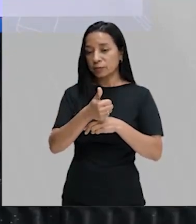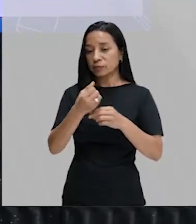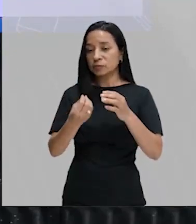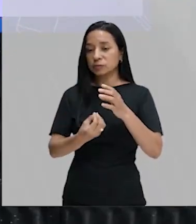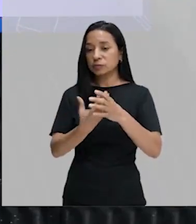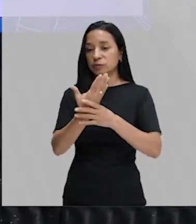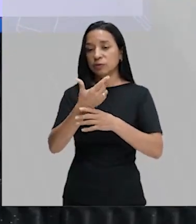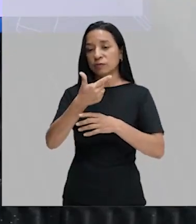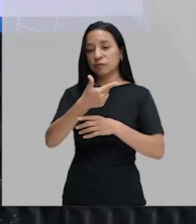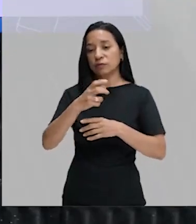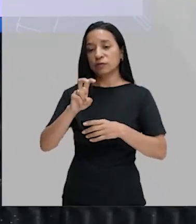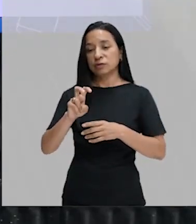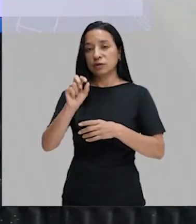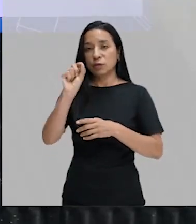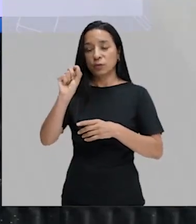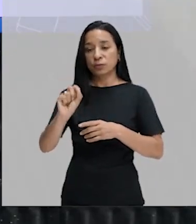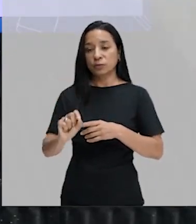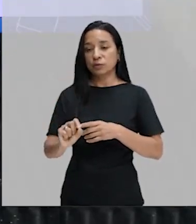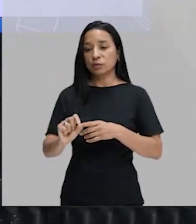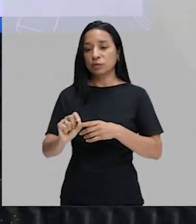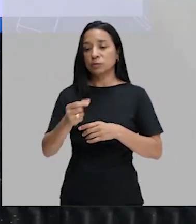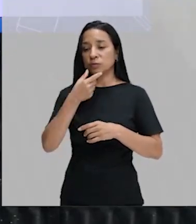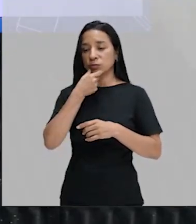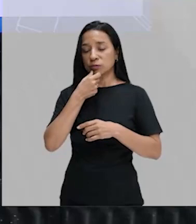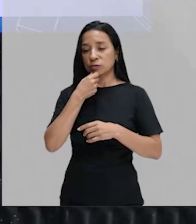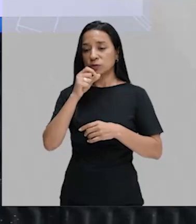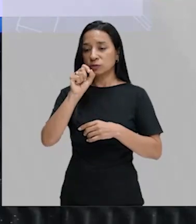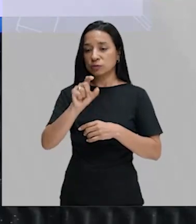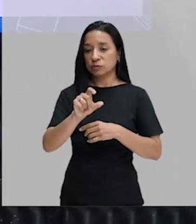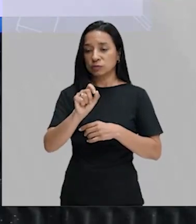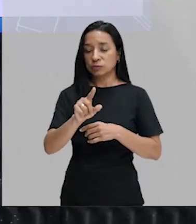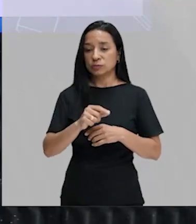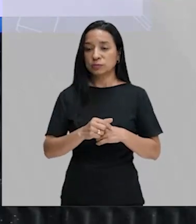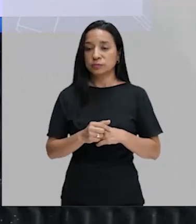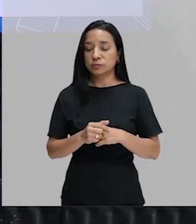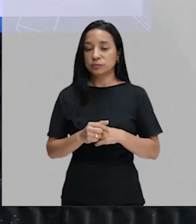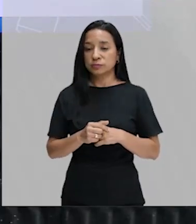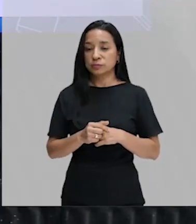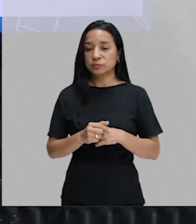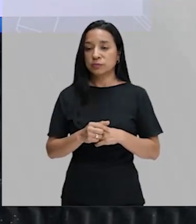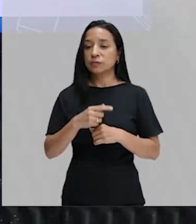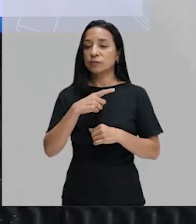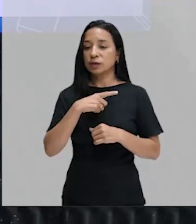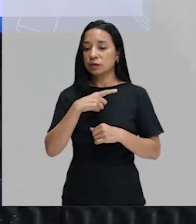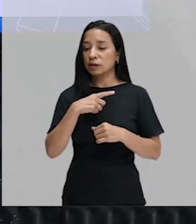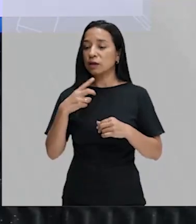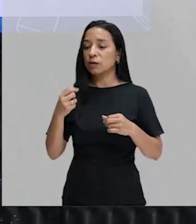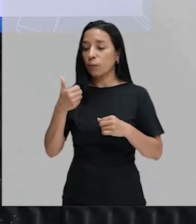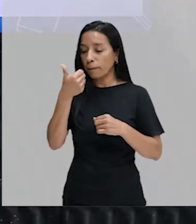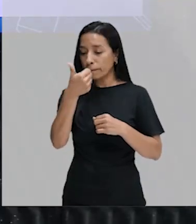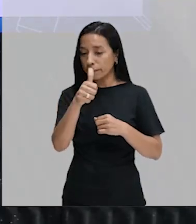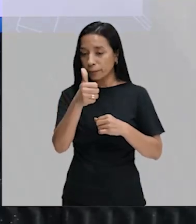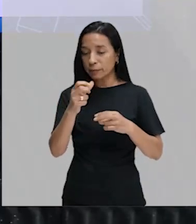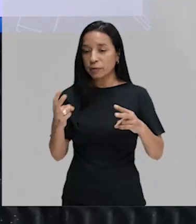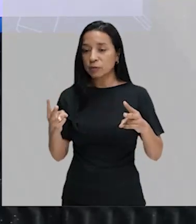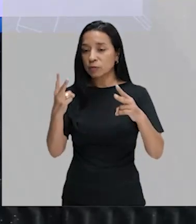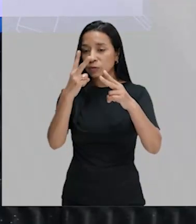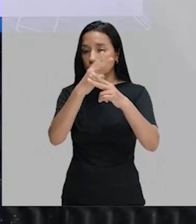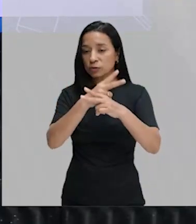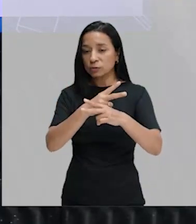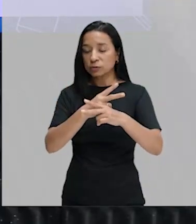de 25% de machos azuis. Tá certo? Então, eu já tive o primeiro cruzamento.